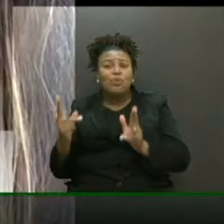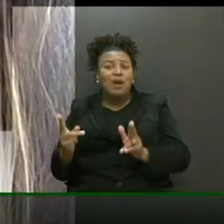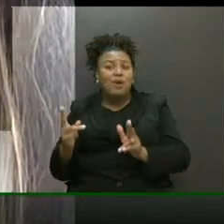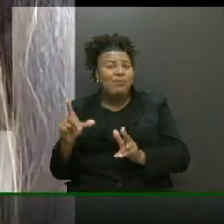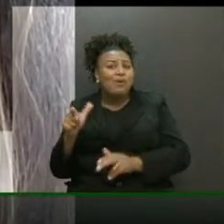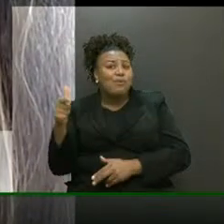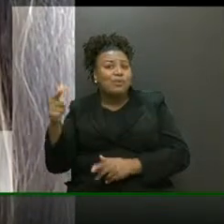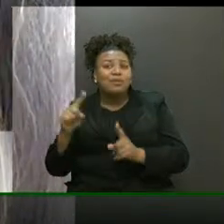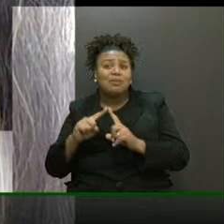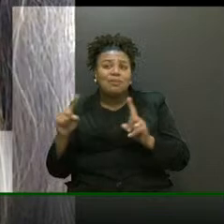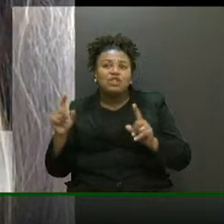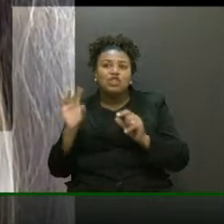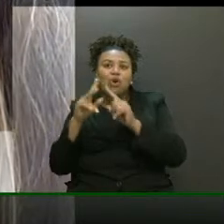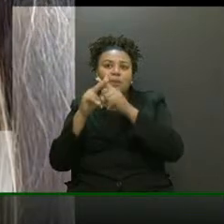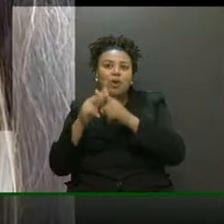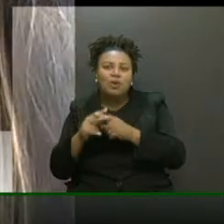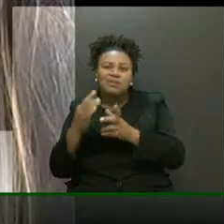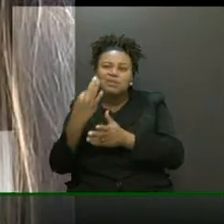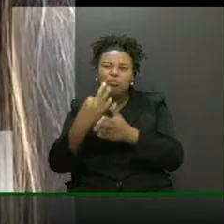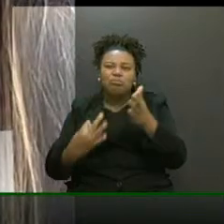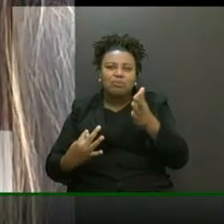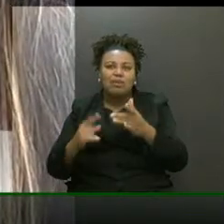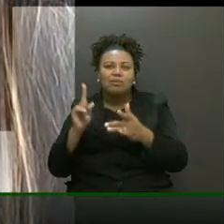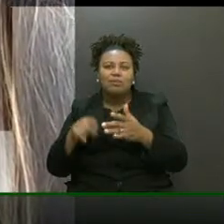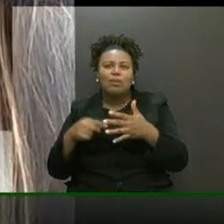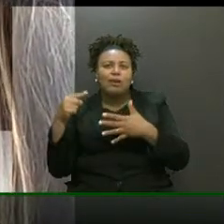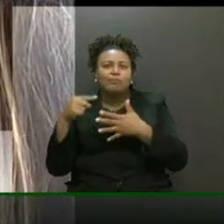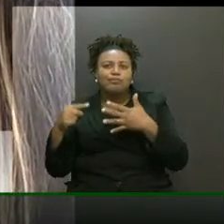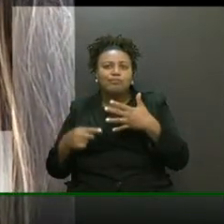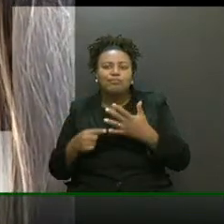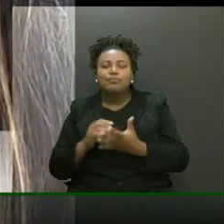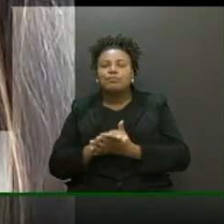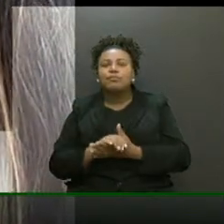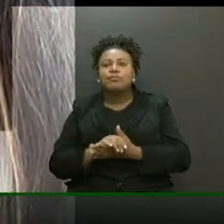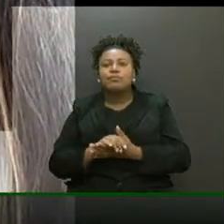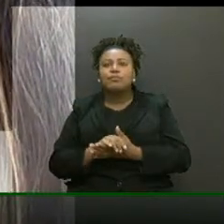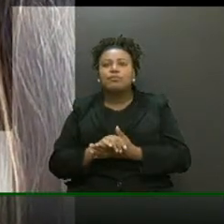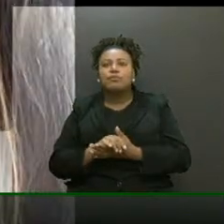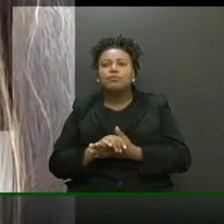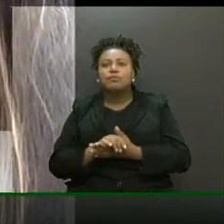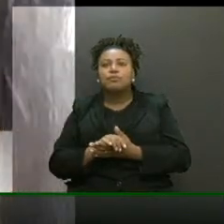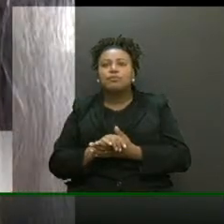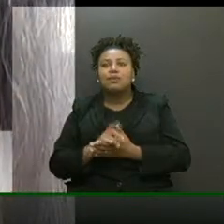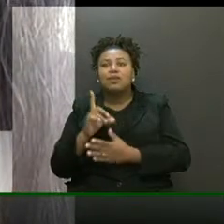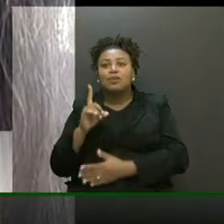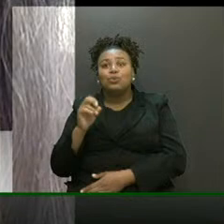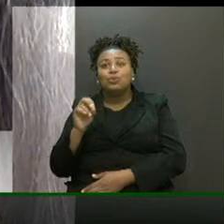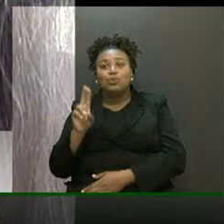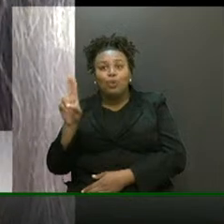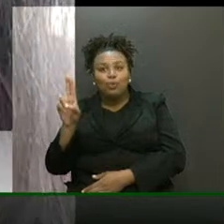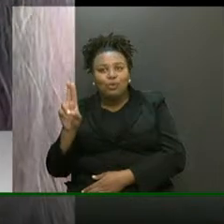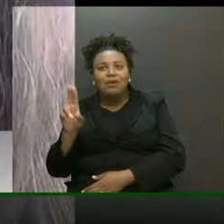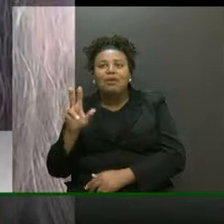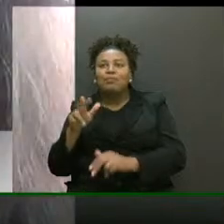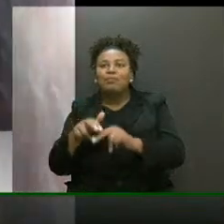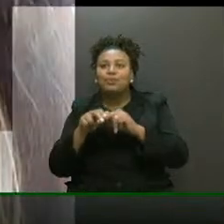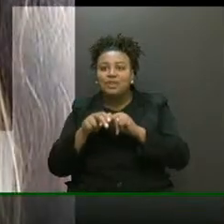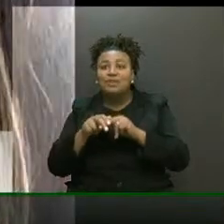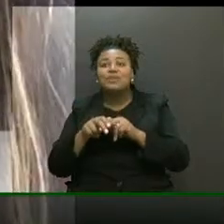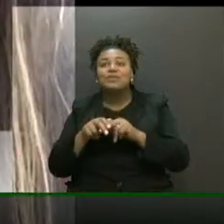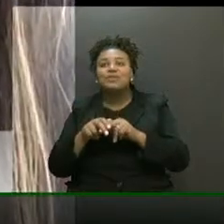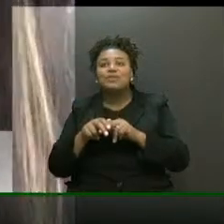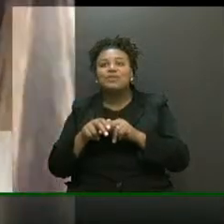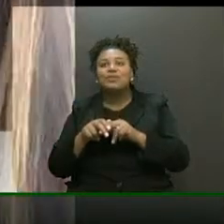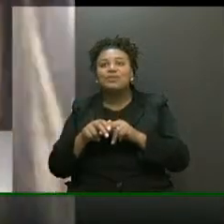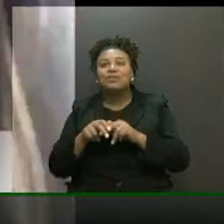outra, só faz uma correção de texto, tá? Isso são questões do DAO, por isso que a gente